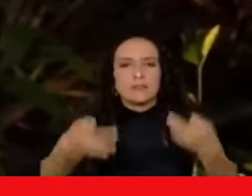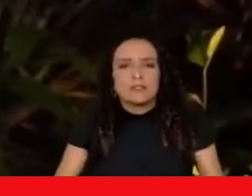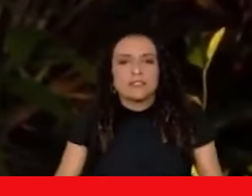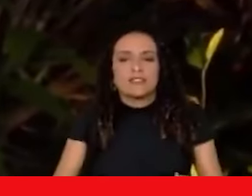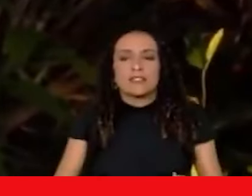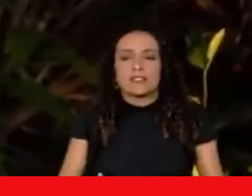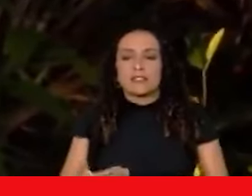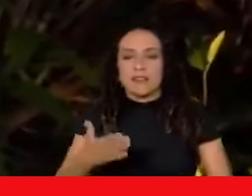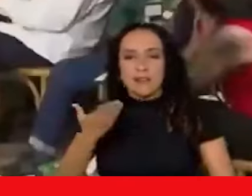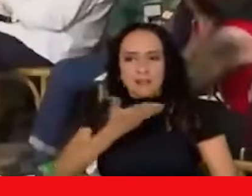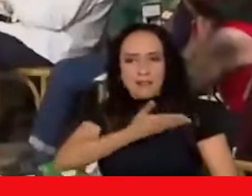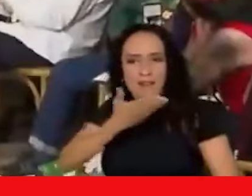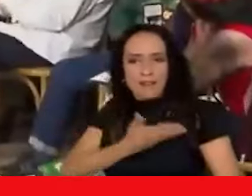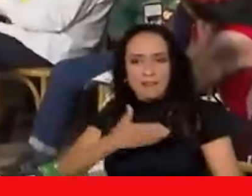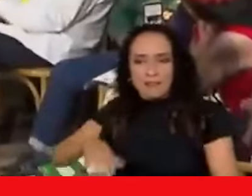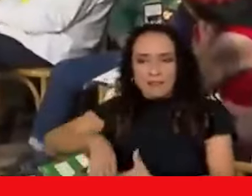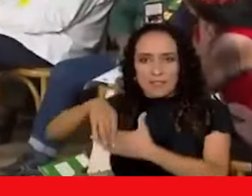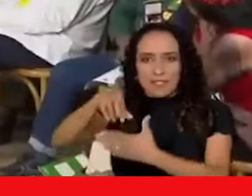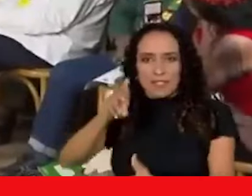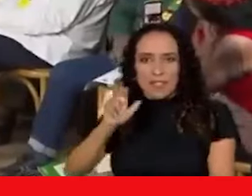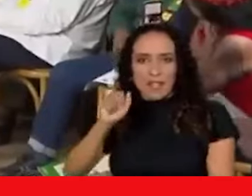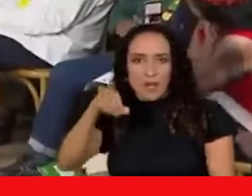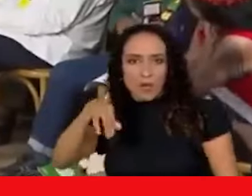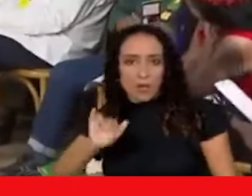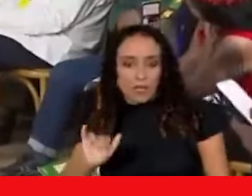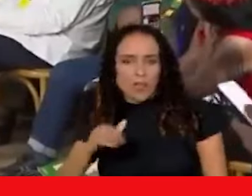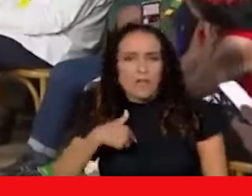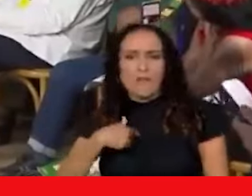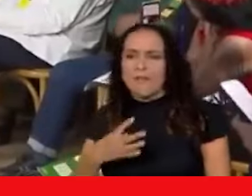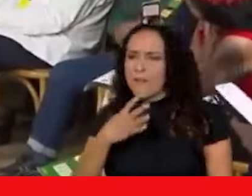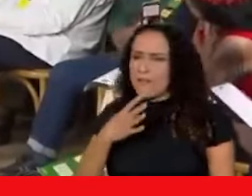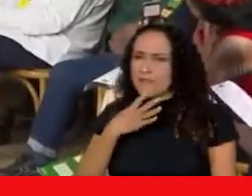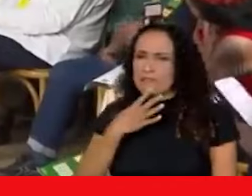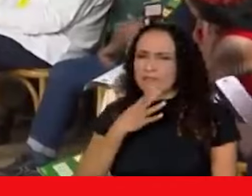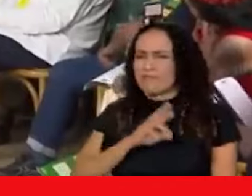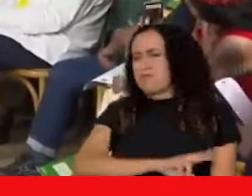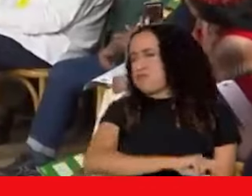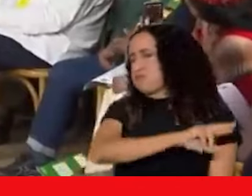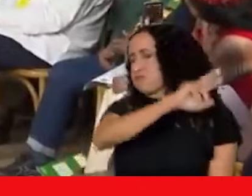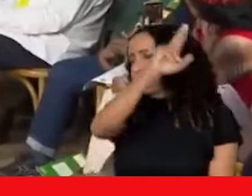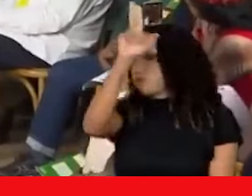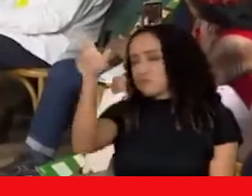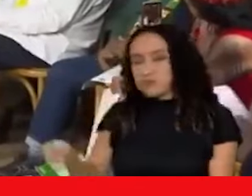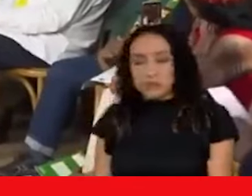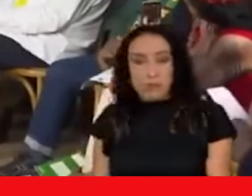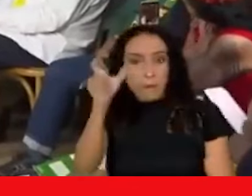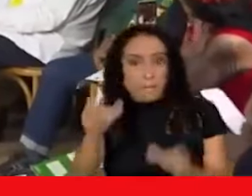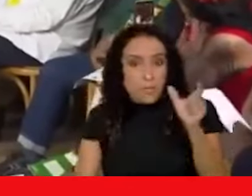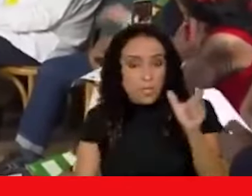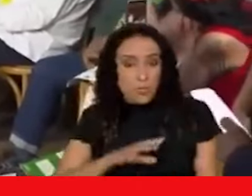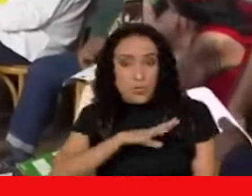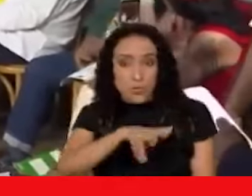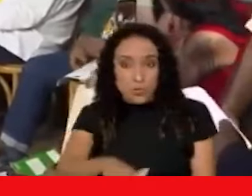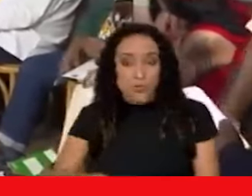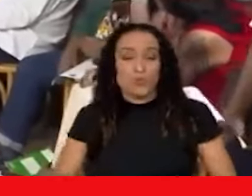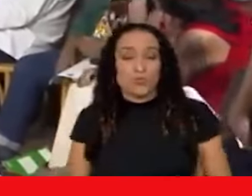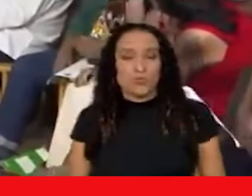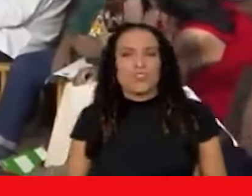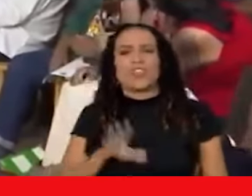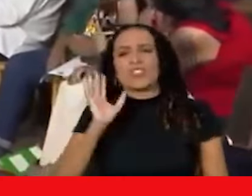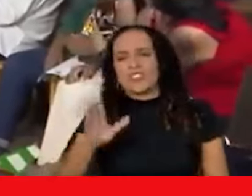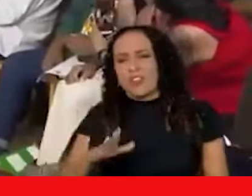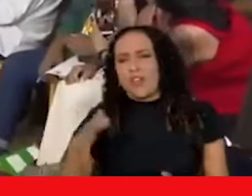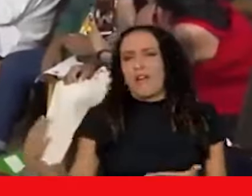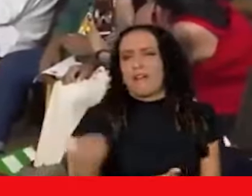Raoni, eu quero dizer o seguinte, eu conheço muita gente no mundo, muita gente, que já ganhou o